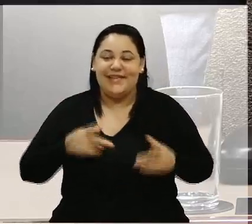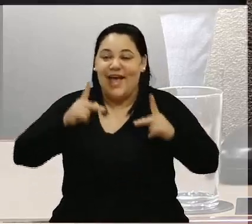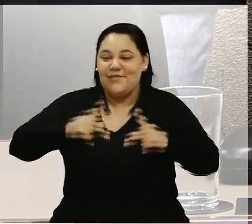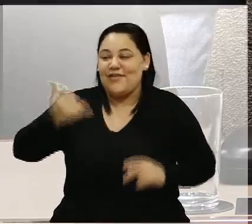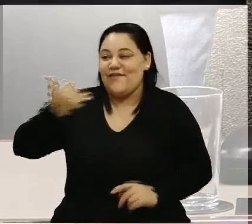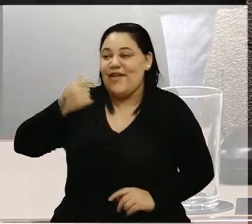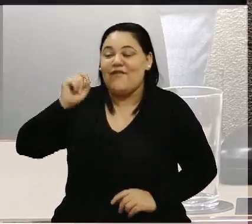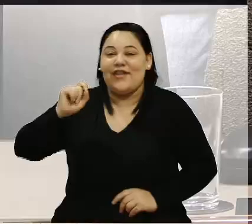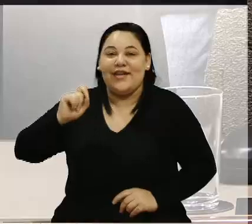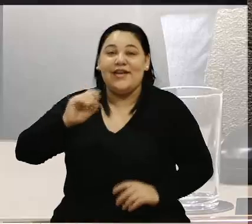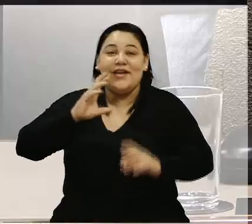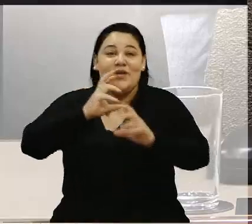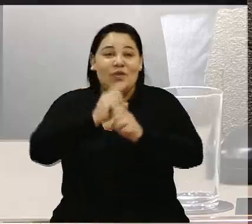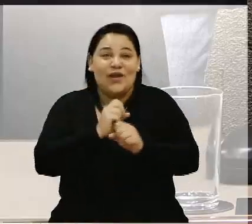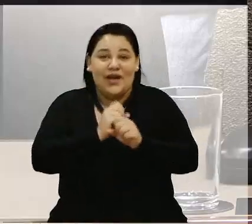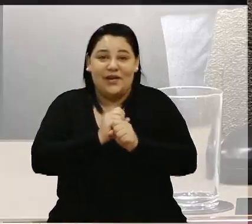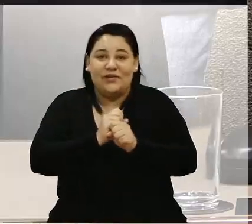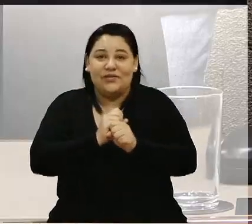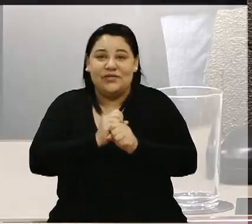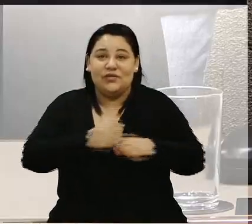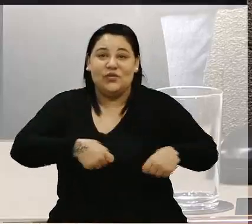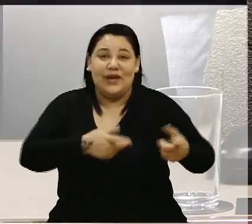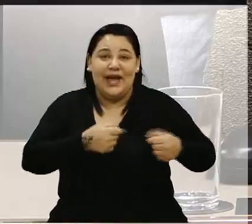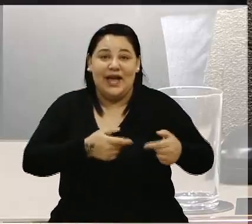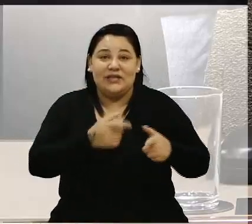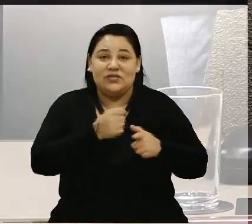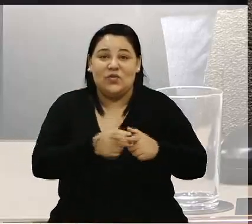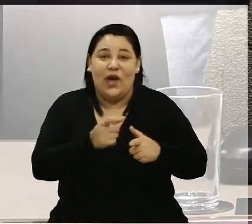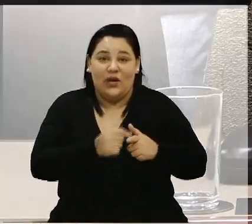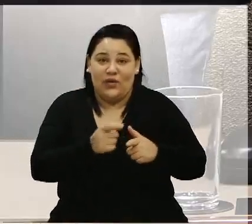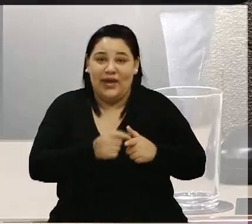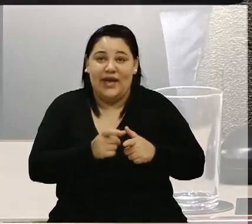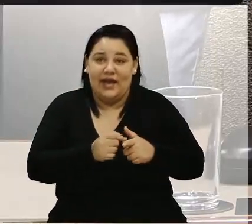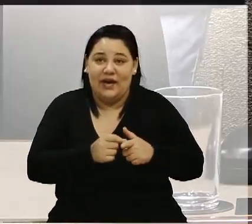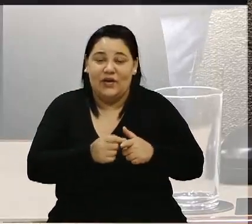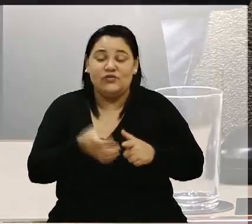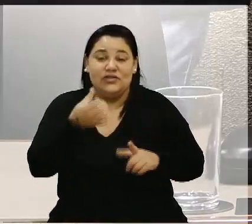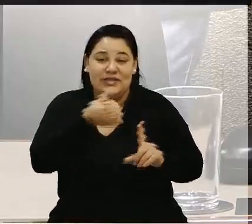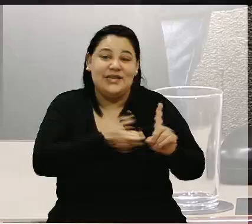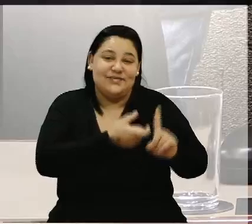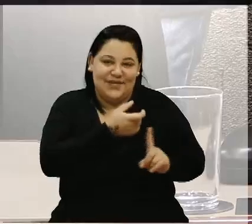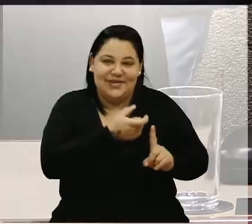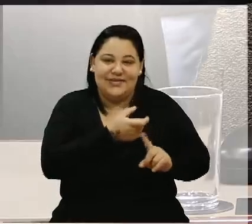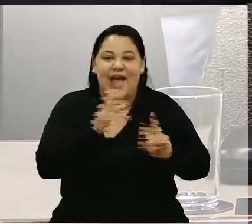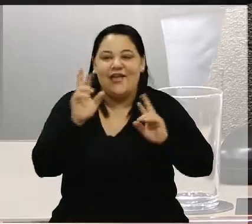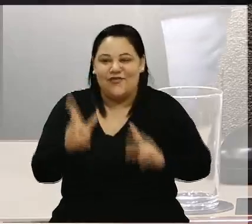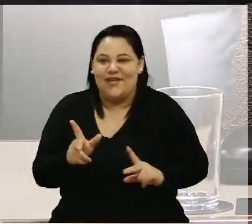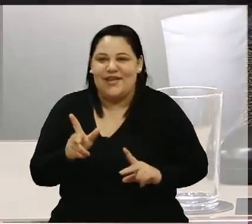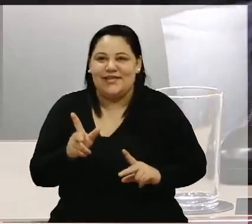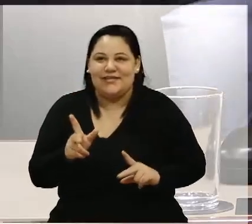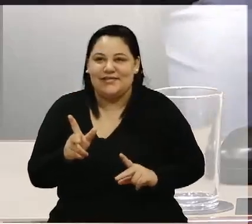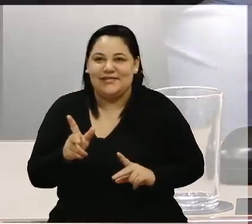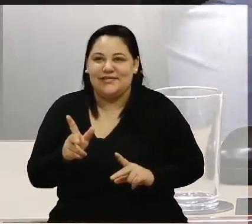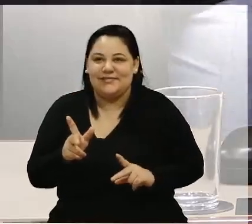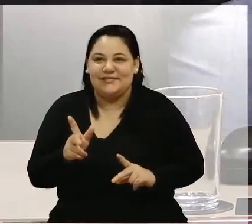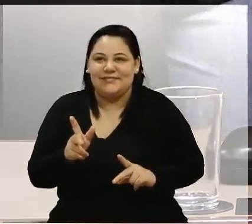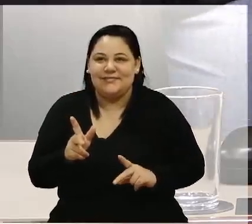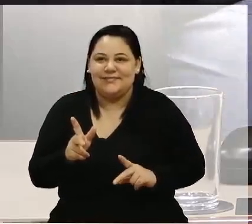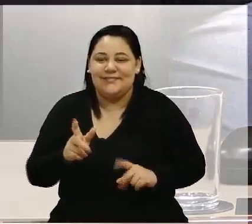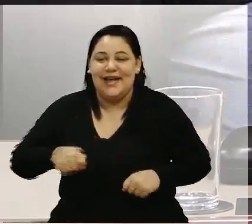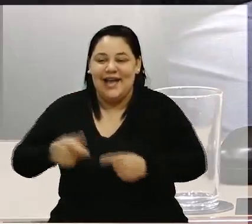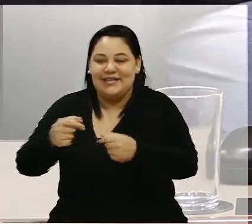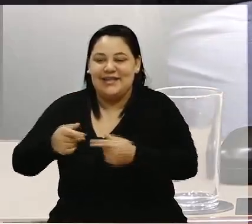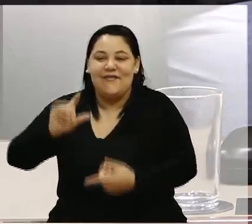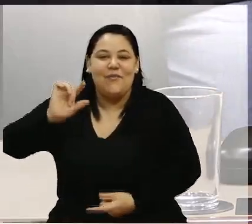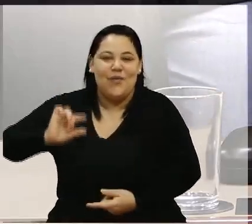A somatória do custo do aluguel que eles iriam pagar naqueles 6 meses lá, era maior a economia, eles